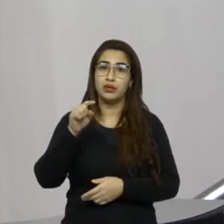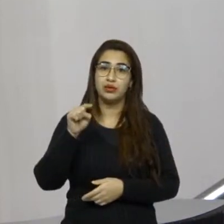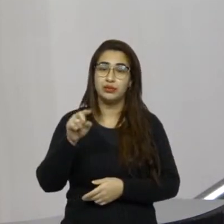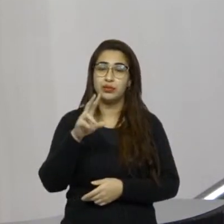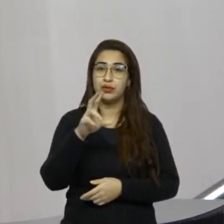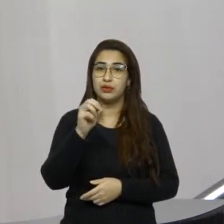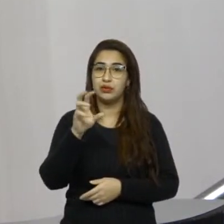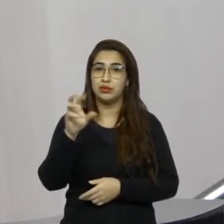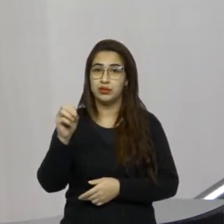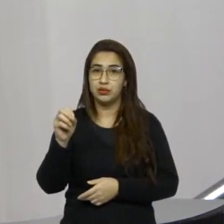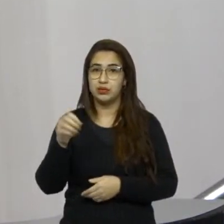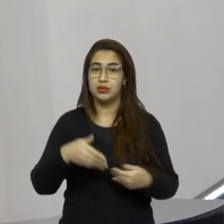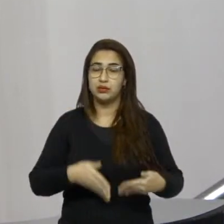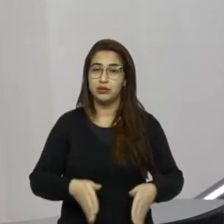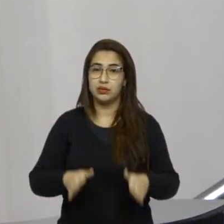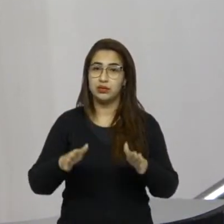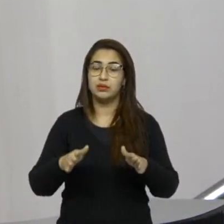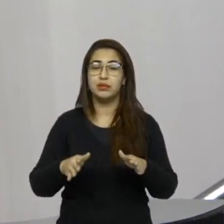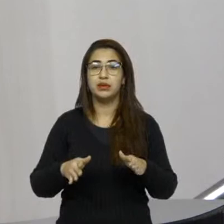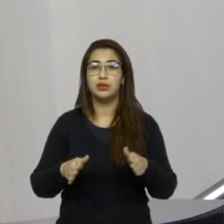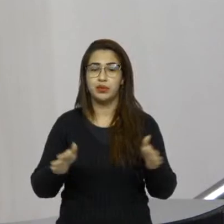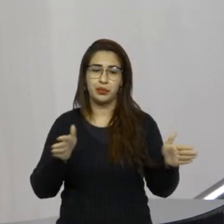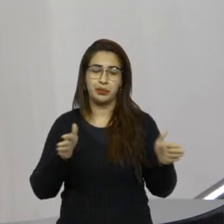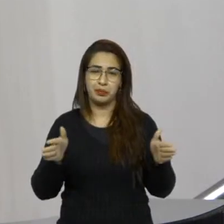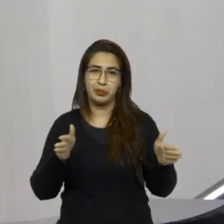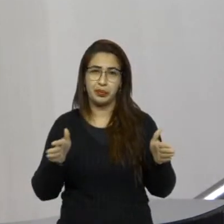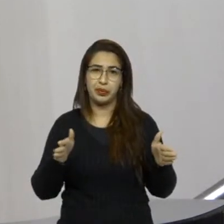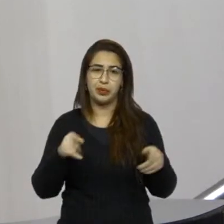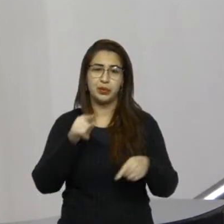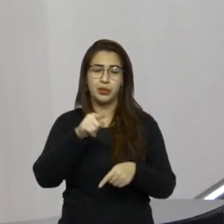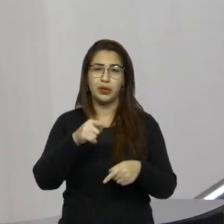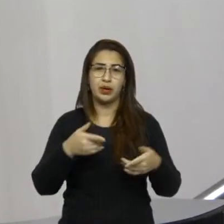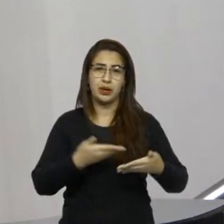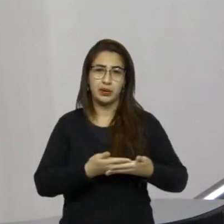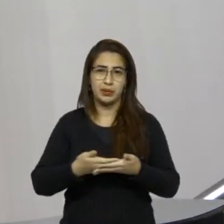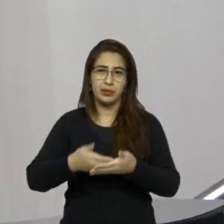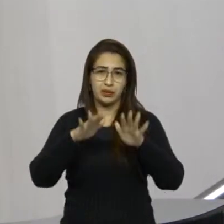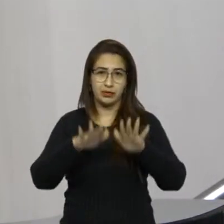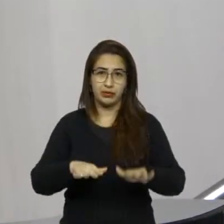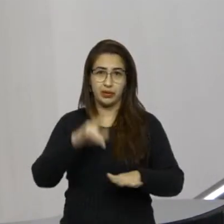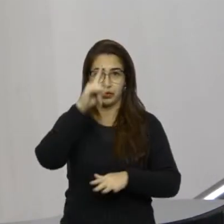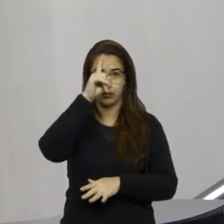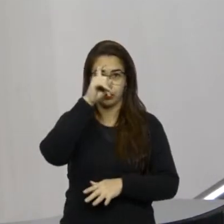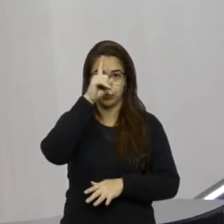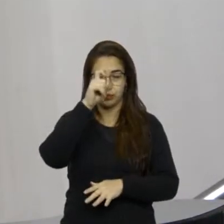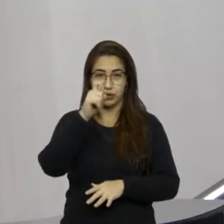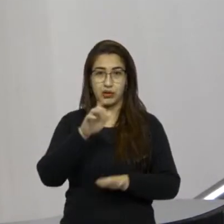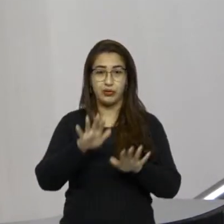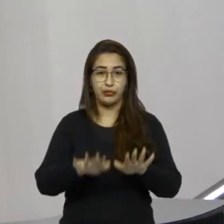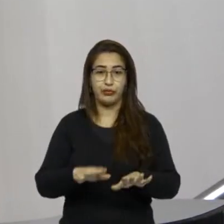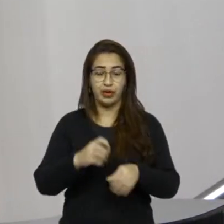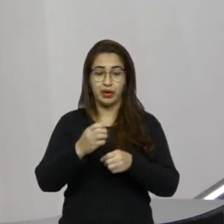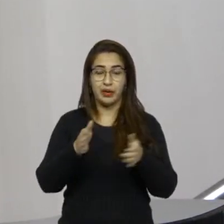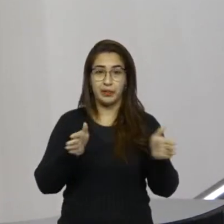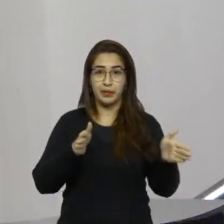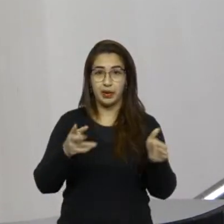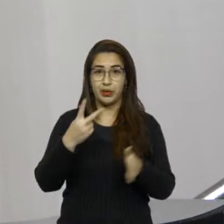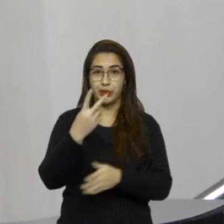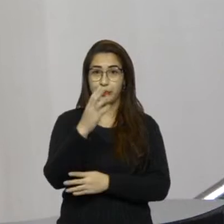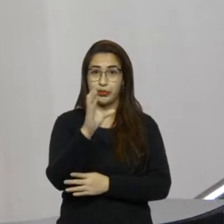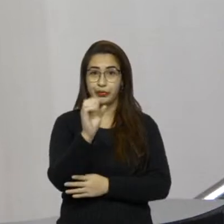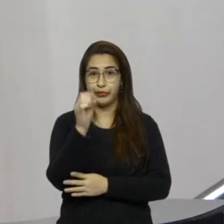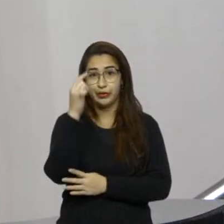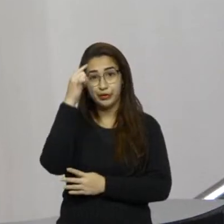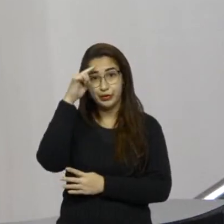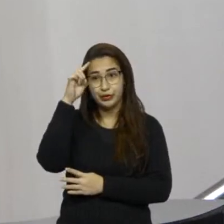média do período de internação de um recém-nascido em uma UTI neonatal pode chegar em até 20 dias para restabelecer a linha de cuidado,